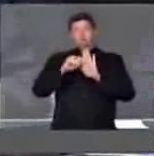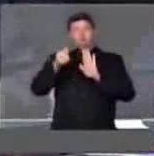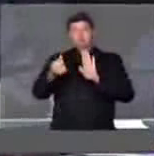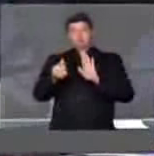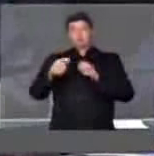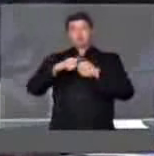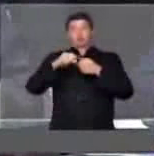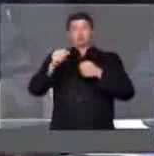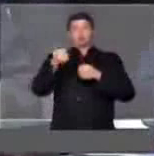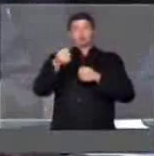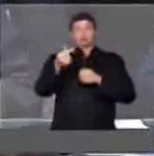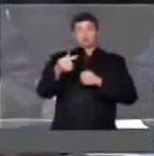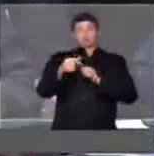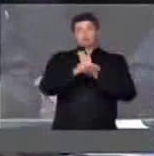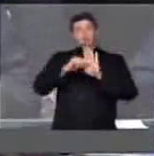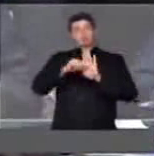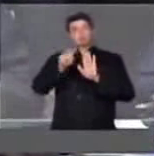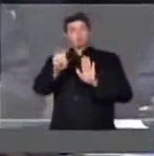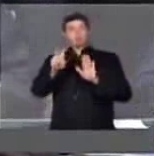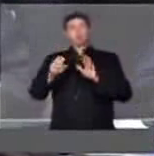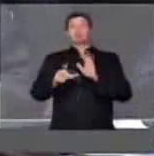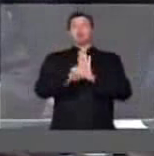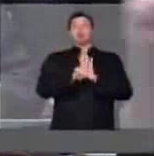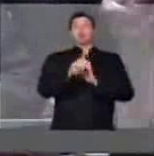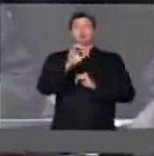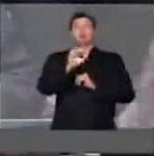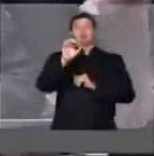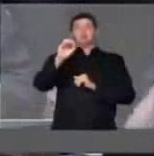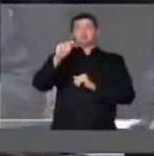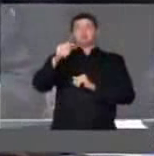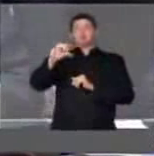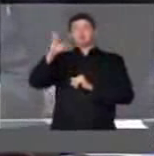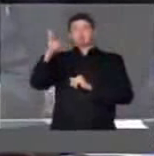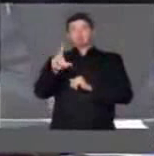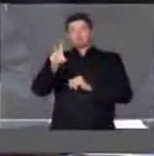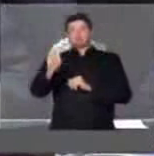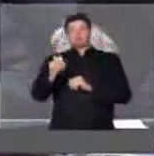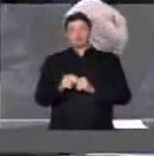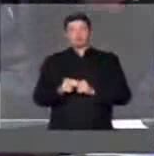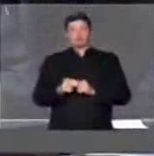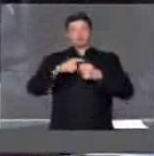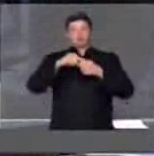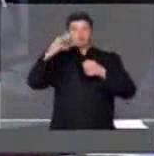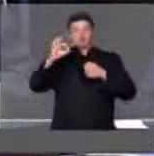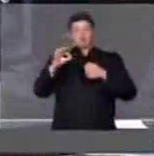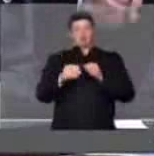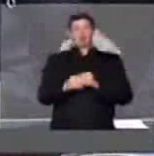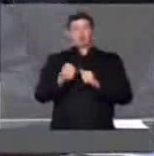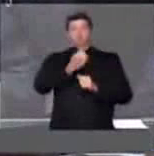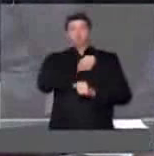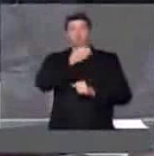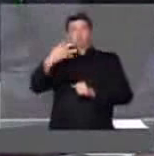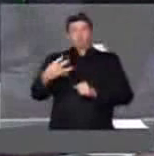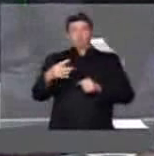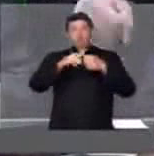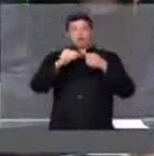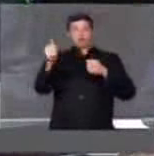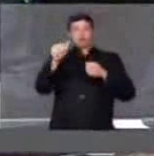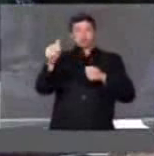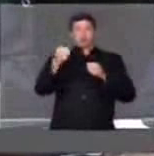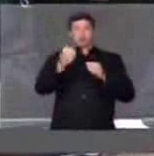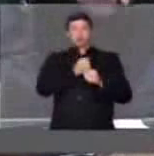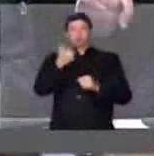6, artigo 67, inciso 5º, e Lei 10.79.950, artigo 10, item 4 e artigo